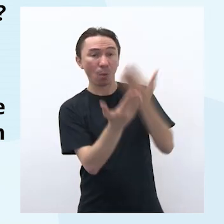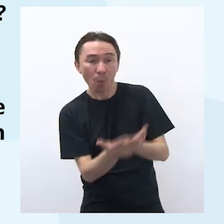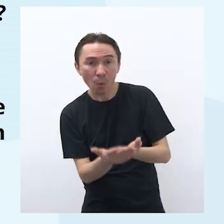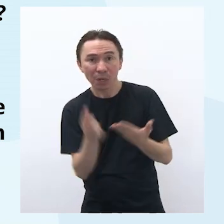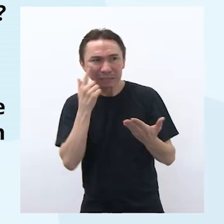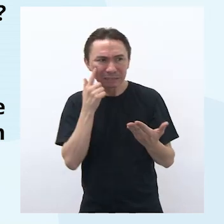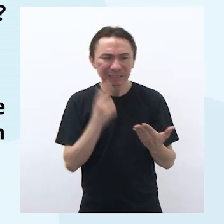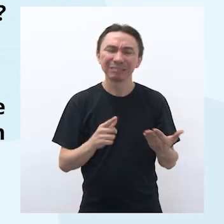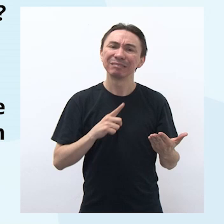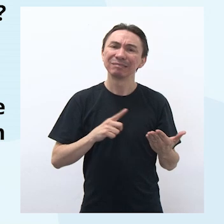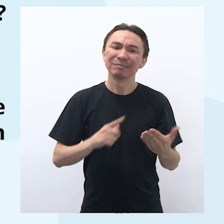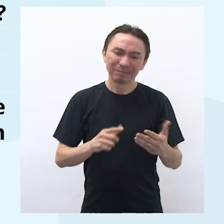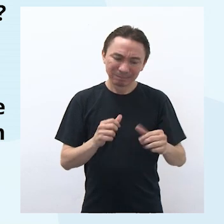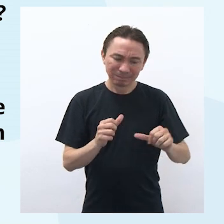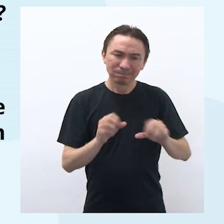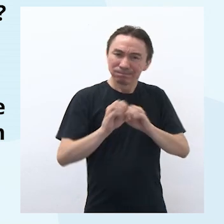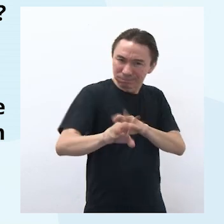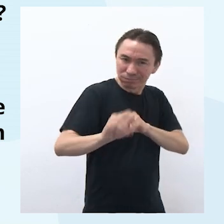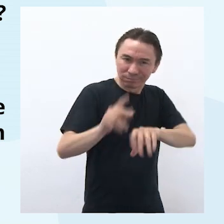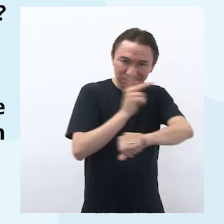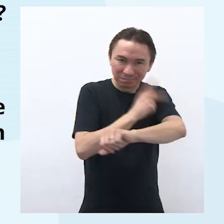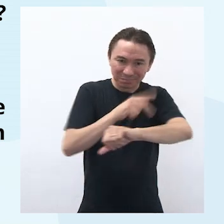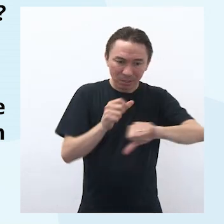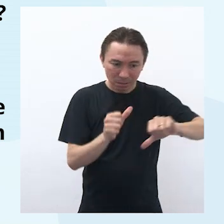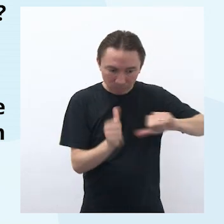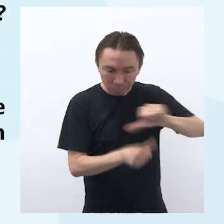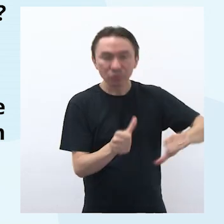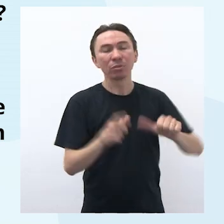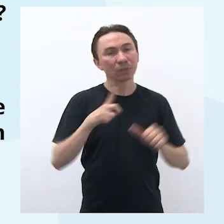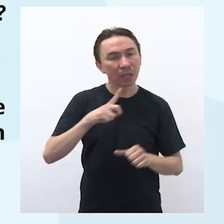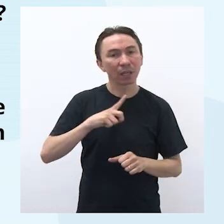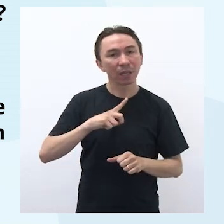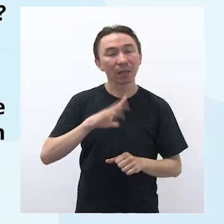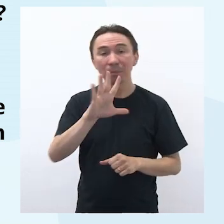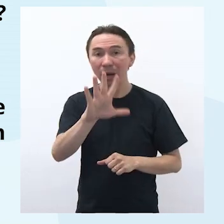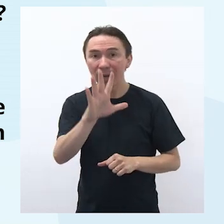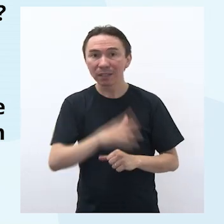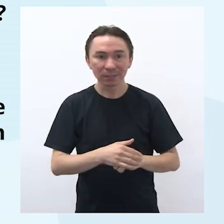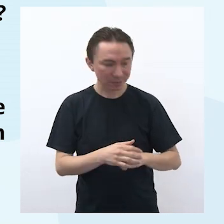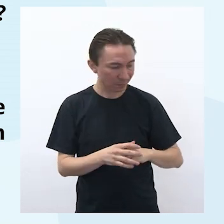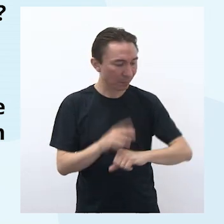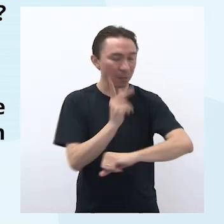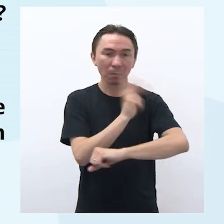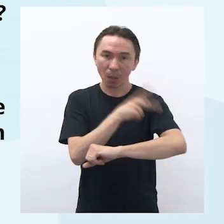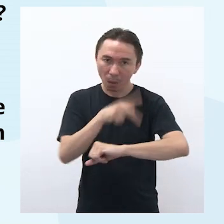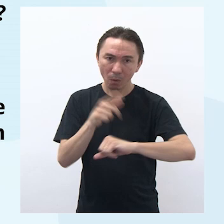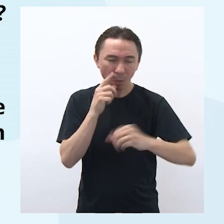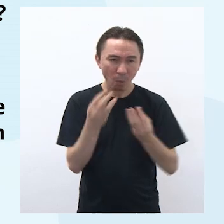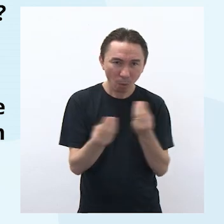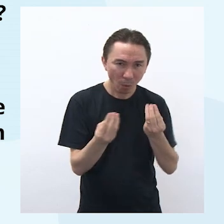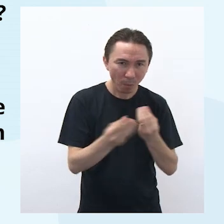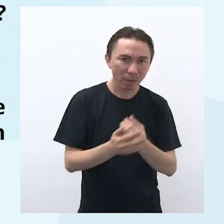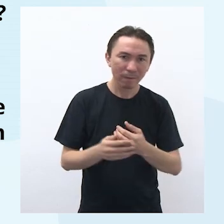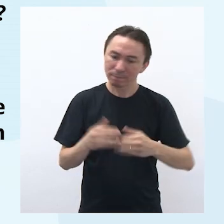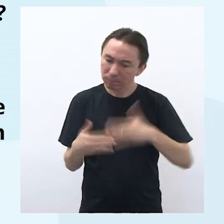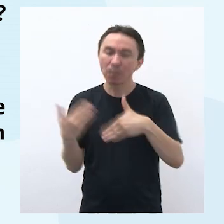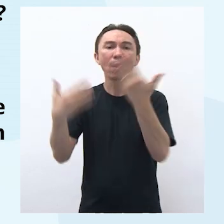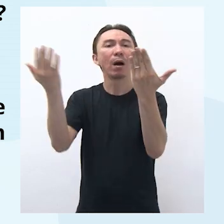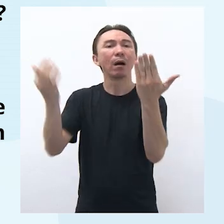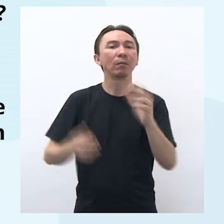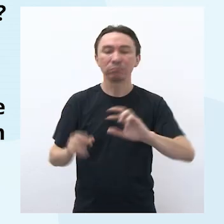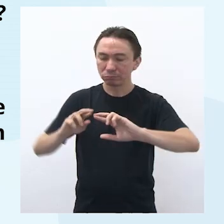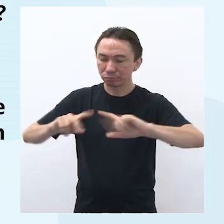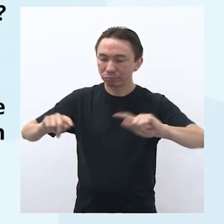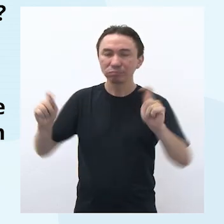fazer pedagógico com ênfase e com foco no desenvolvimento das competências socioemocionais. Quais